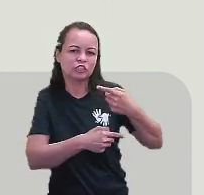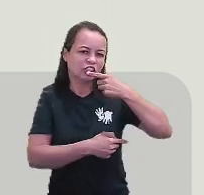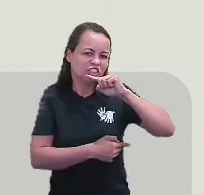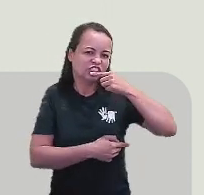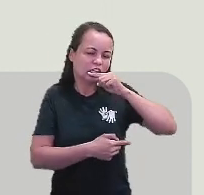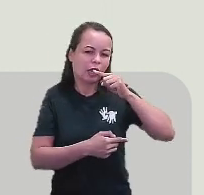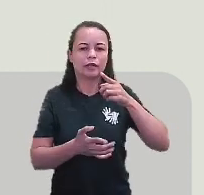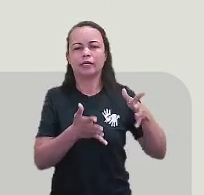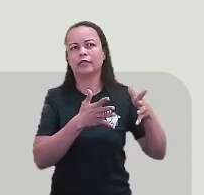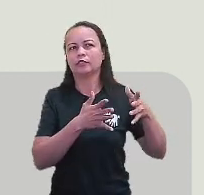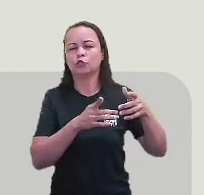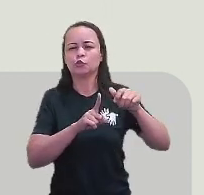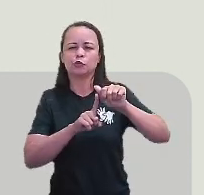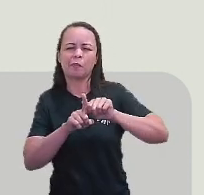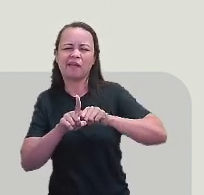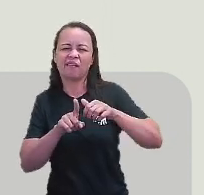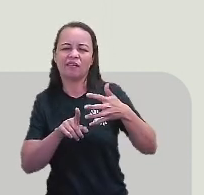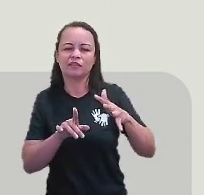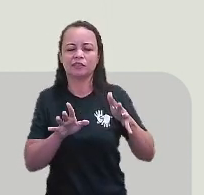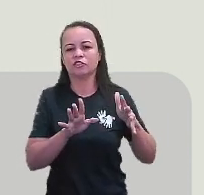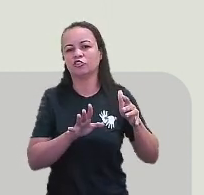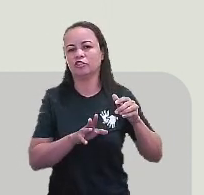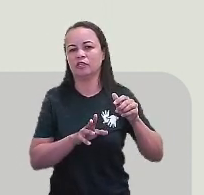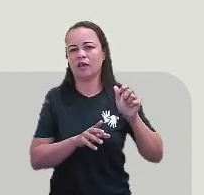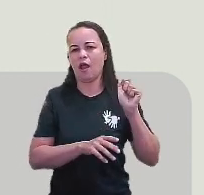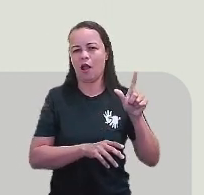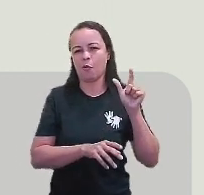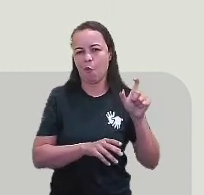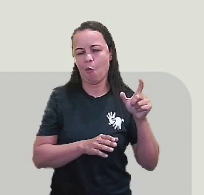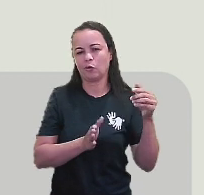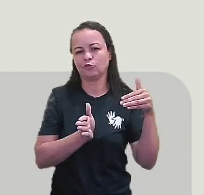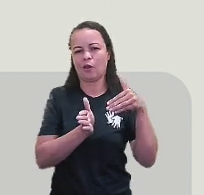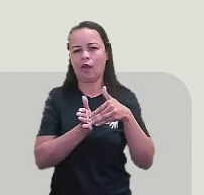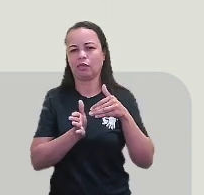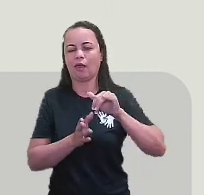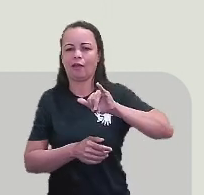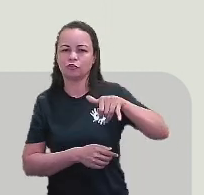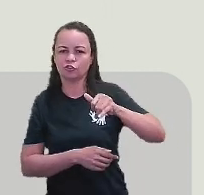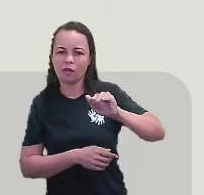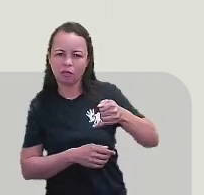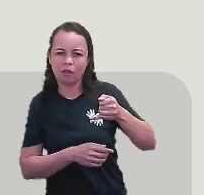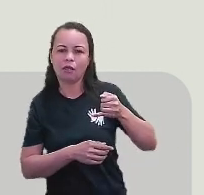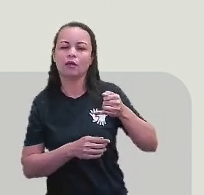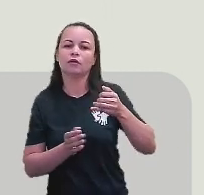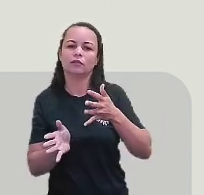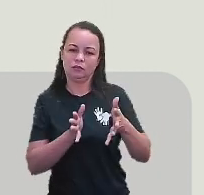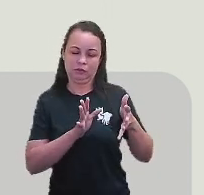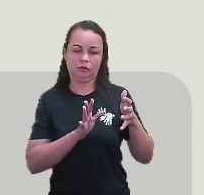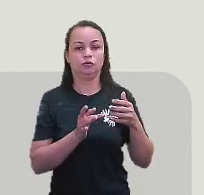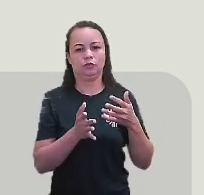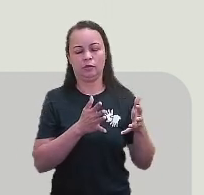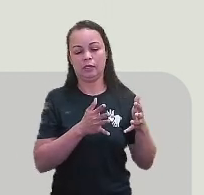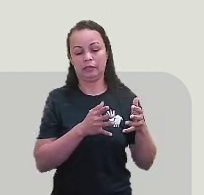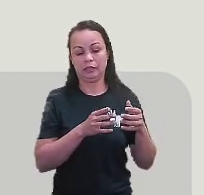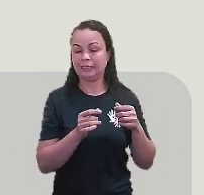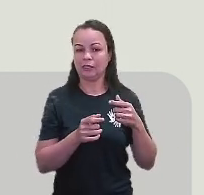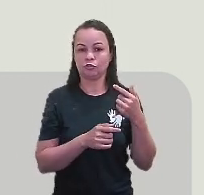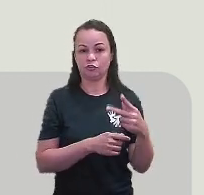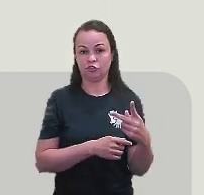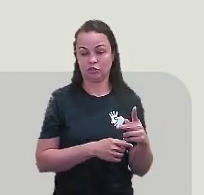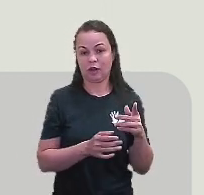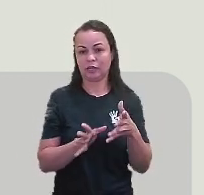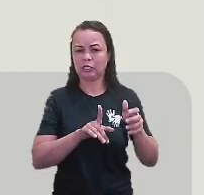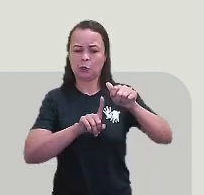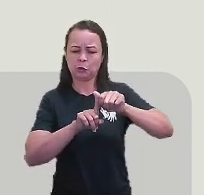de agosto a janeiro. Então, eles vêm naqueles meses trabalhar. Já na migração seccional, não tem